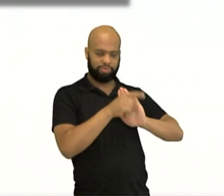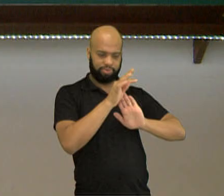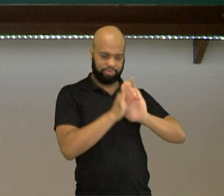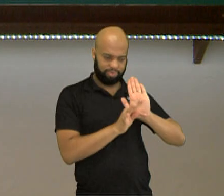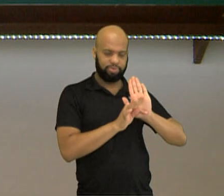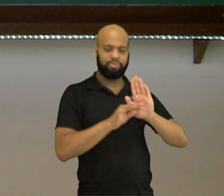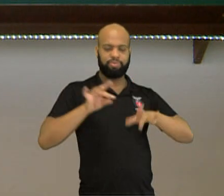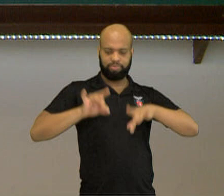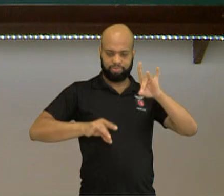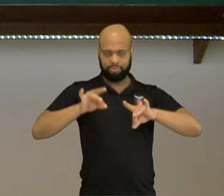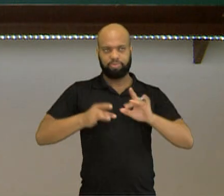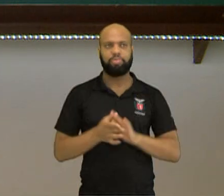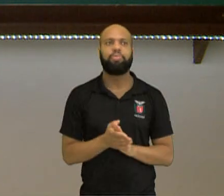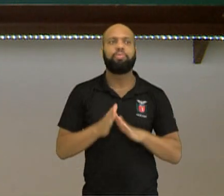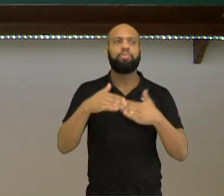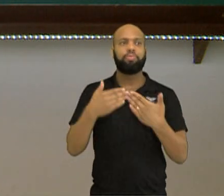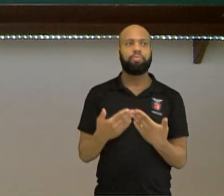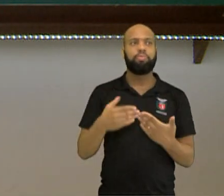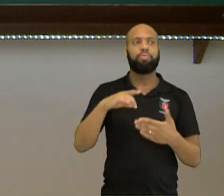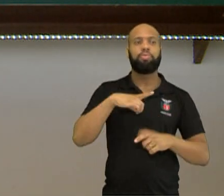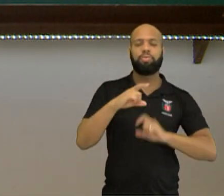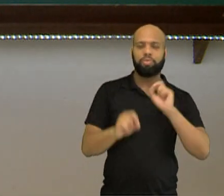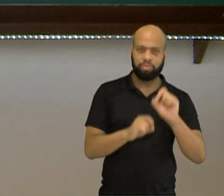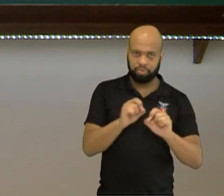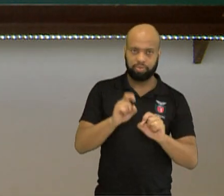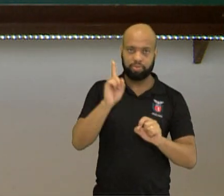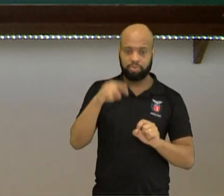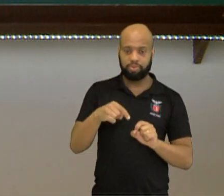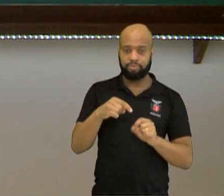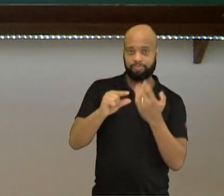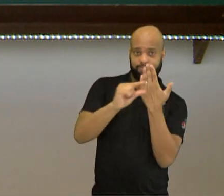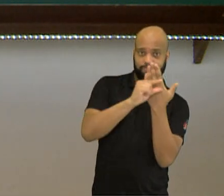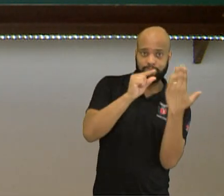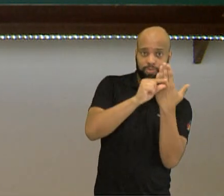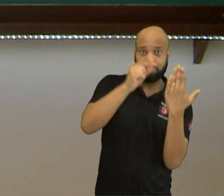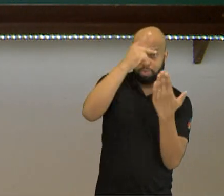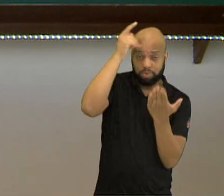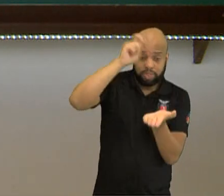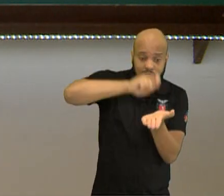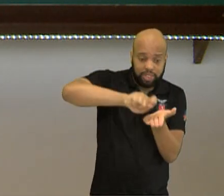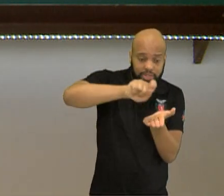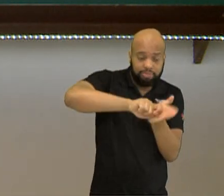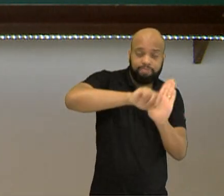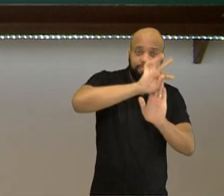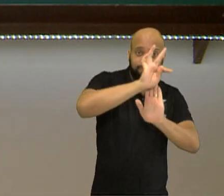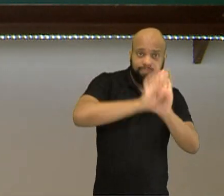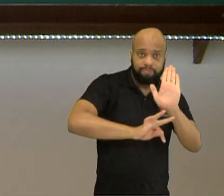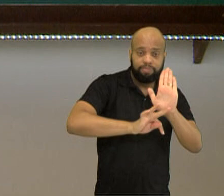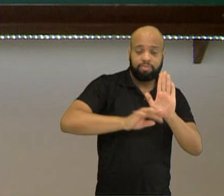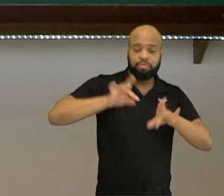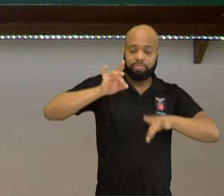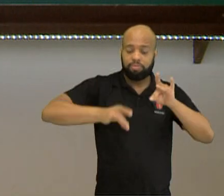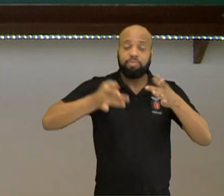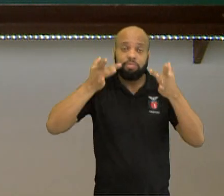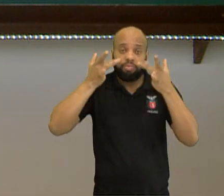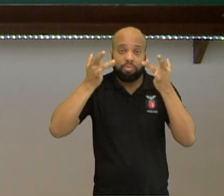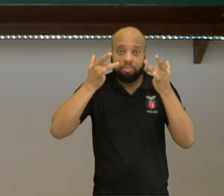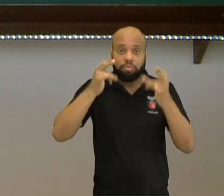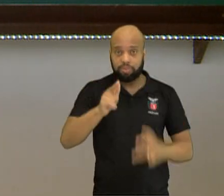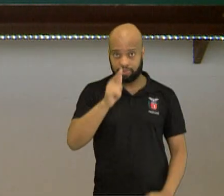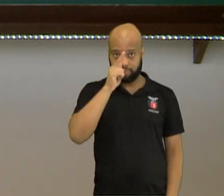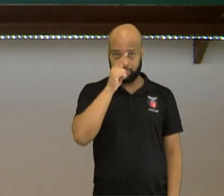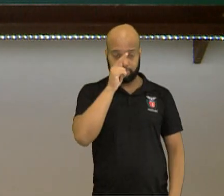Então, os autores da tragédia grega. Nós temos 3